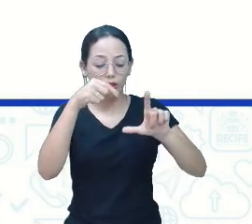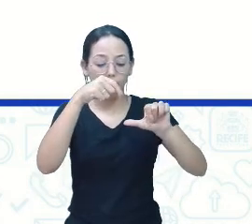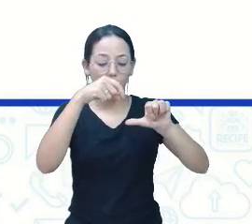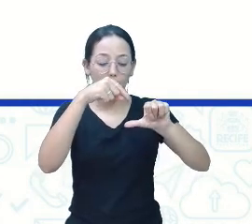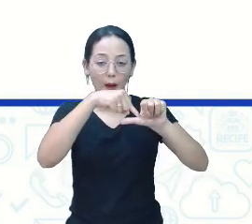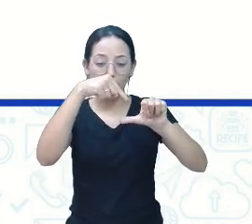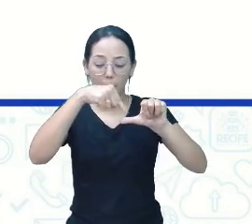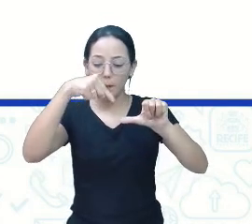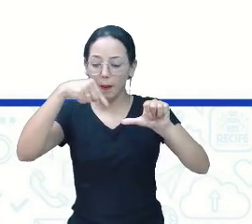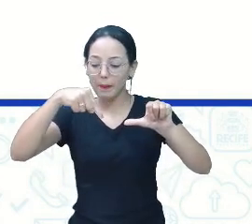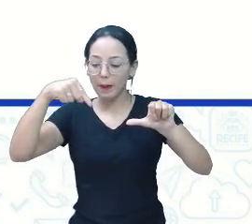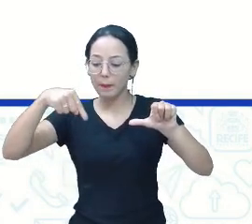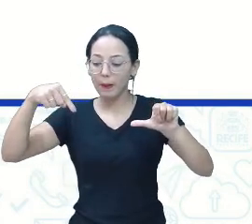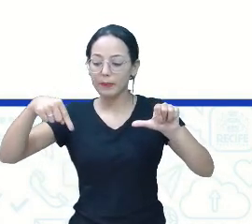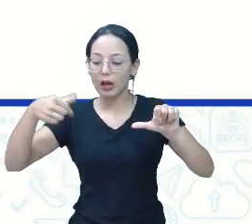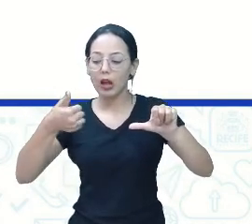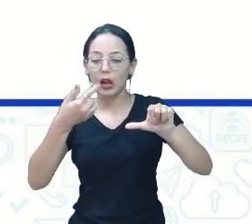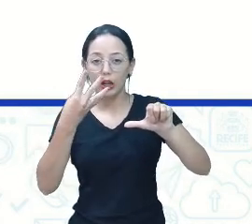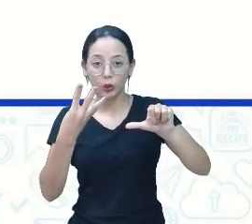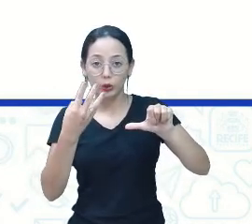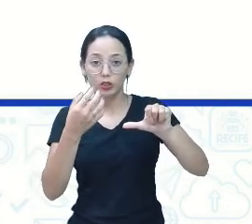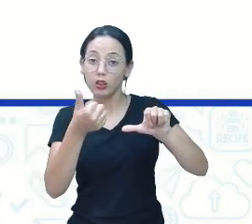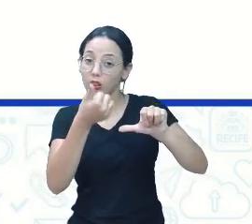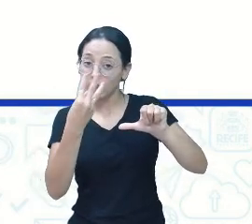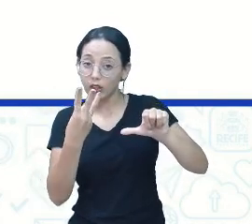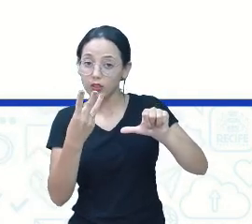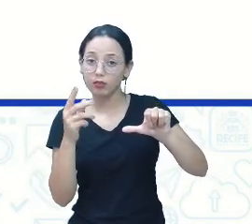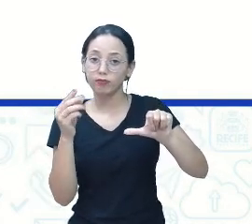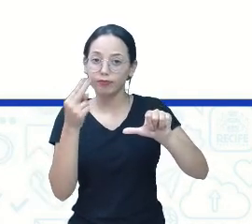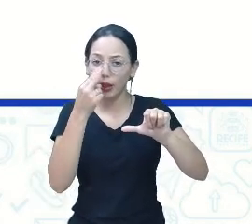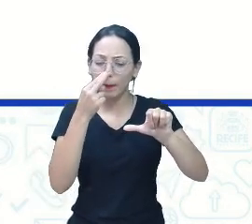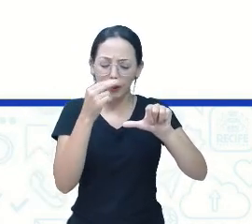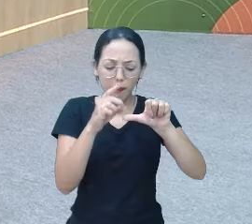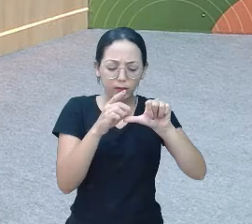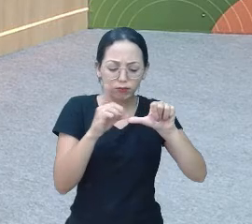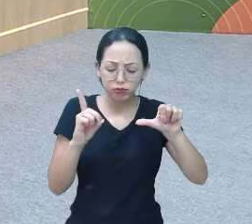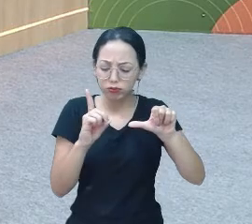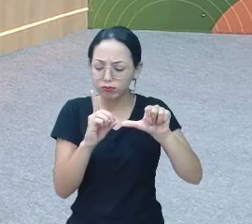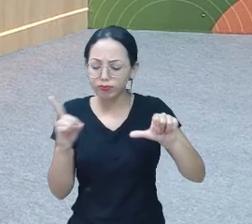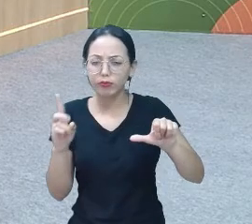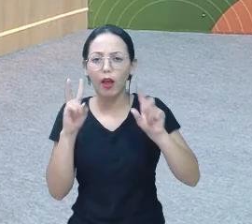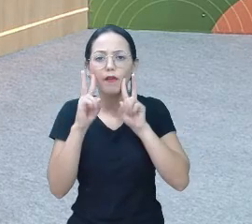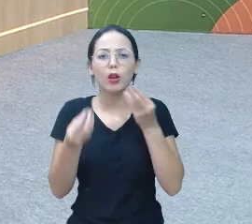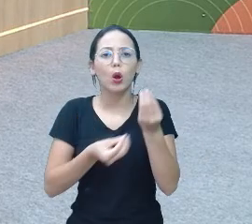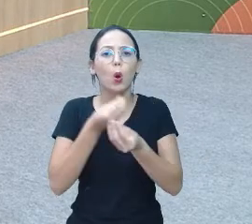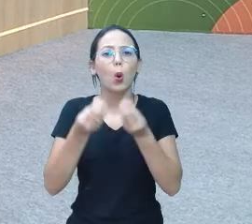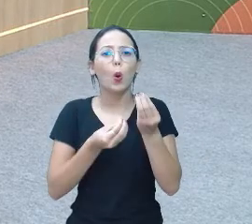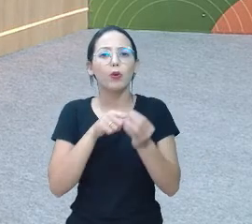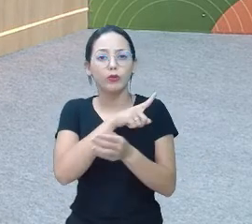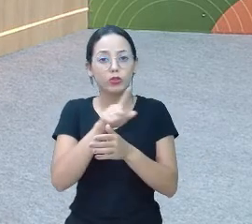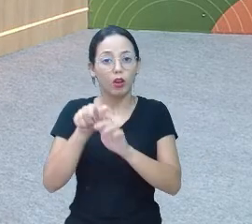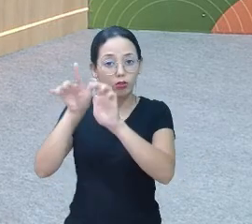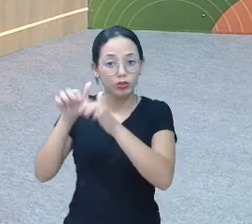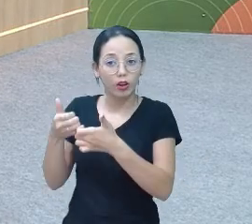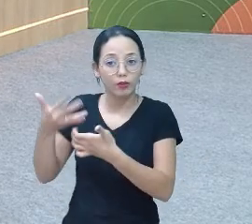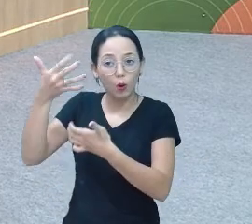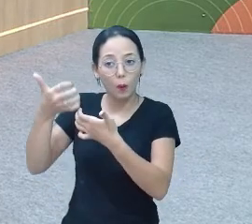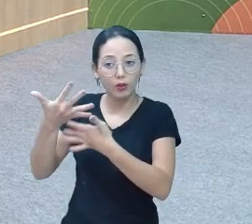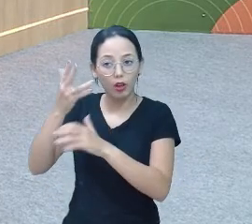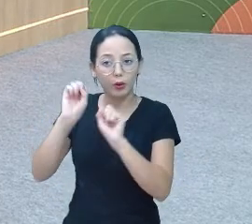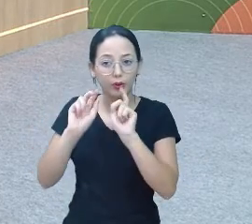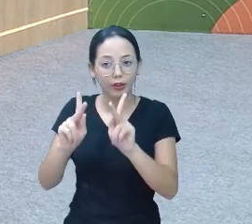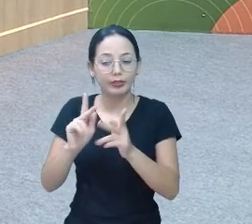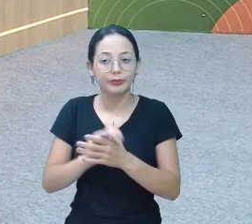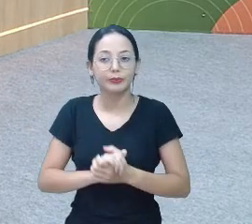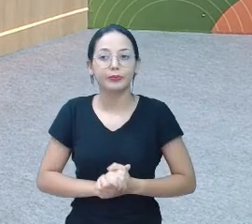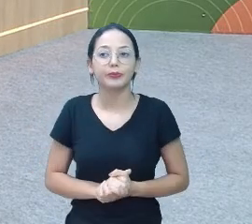separados, 13 nós, todos separados com a mesma distância e tenta ver como é que ficou e escreve lá nos comentários para a gente,